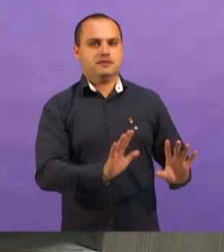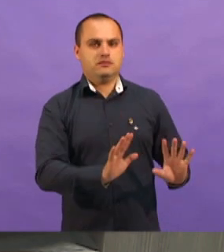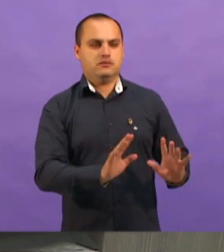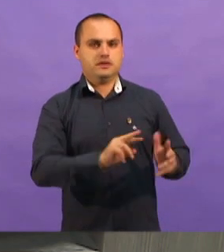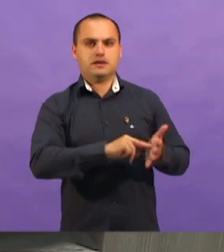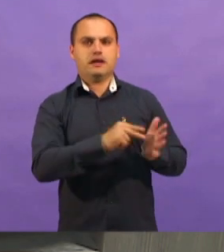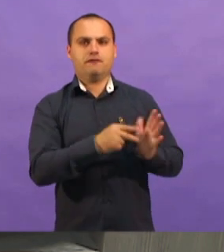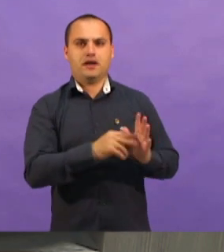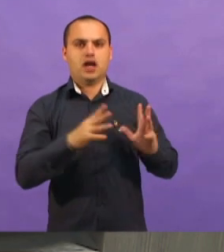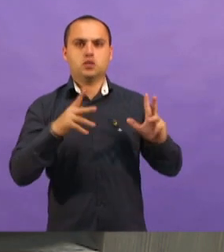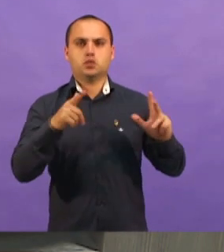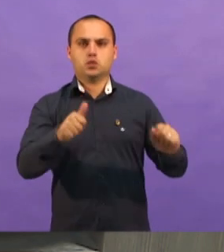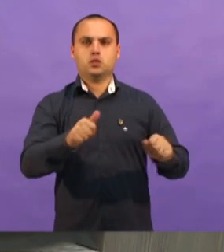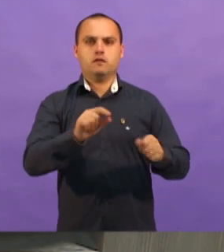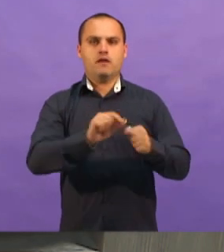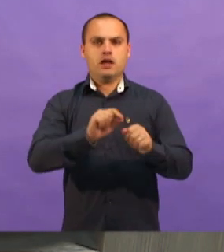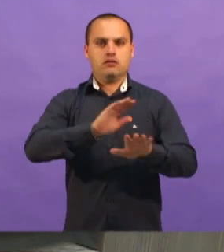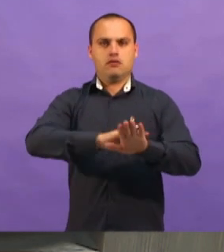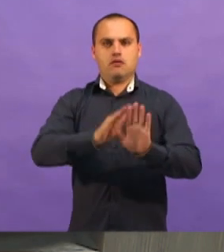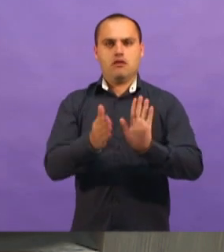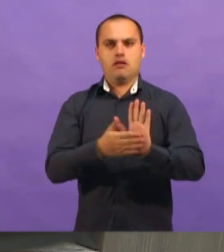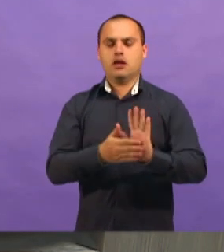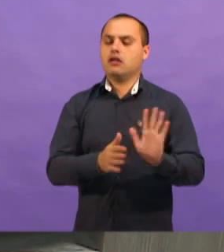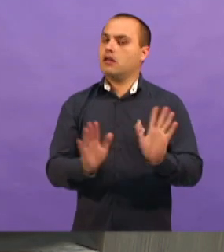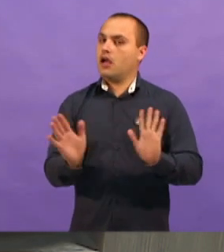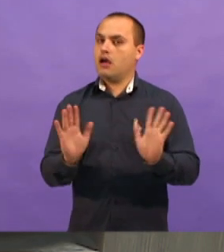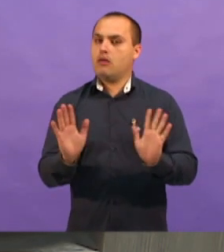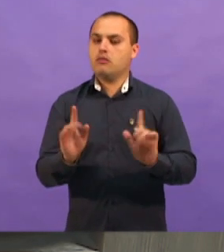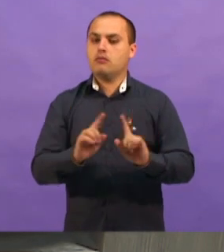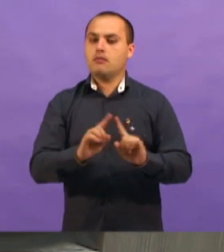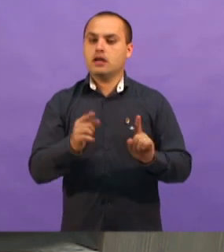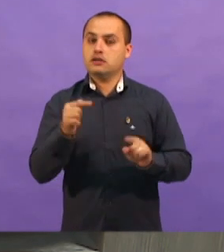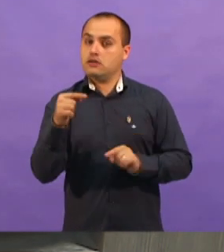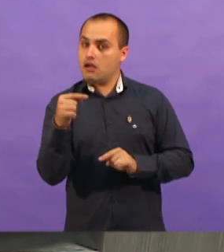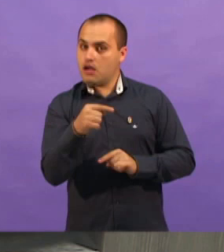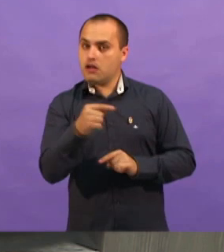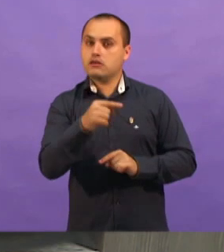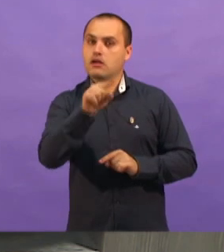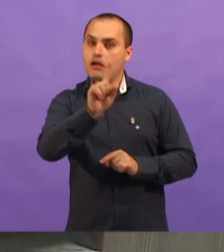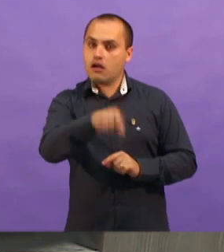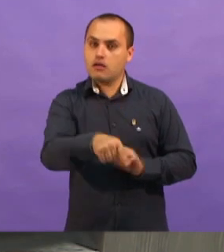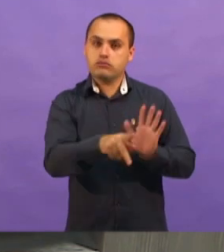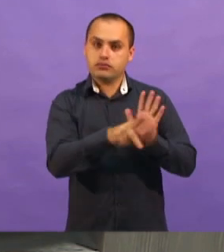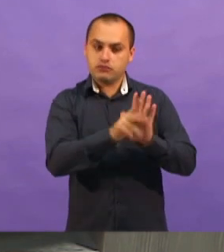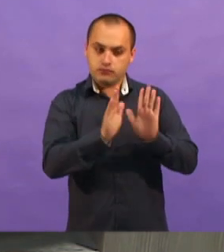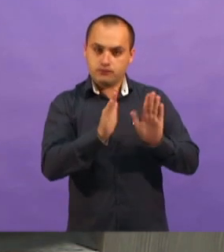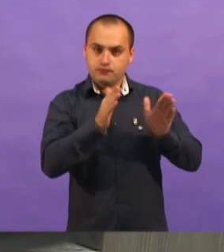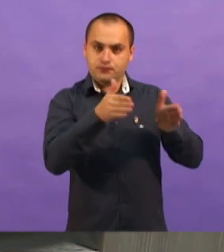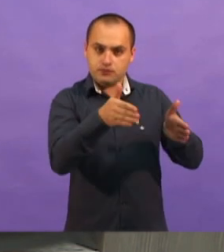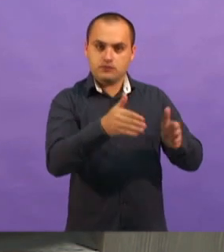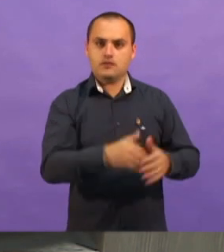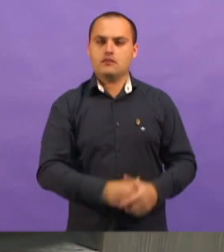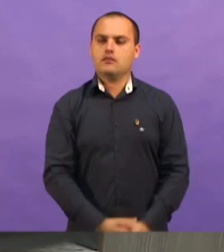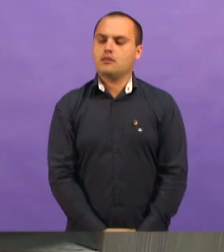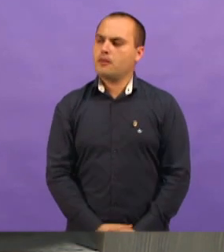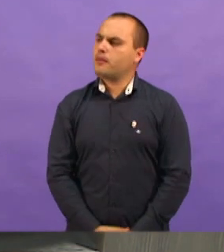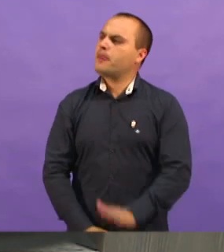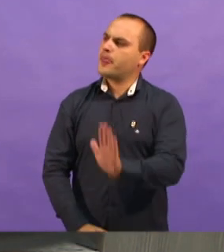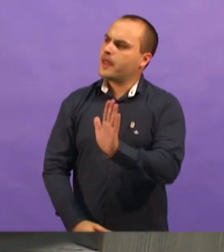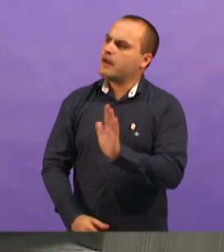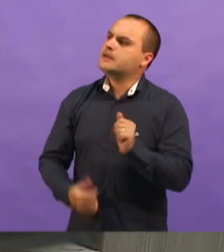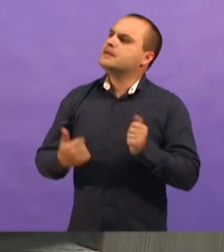artesanal, mas que remonta ao artesanal, né? Rogério, em que ano que o anuário começa a